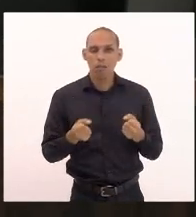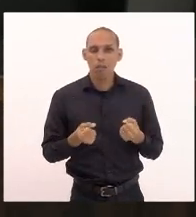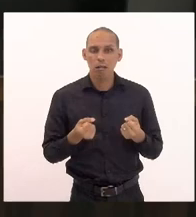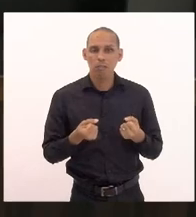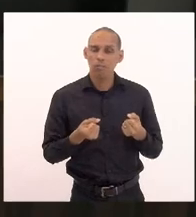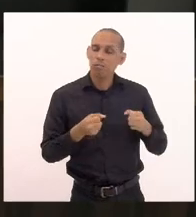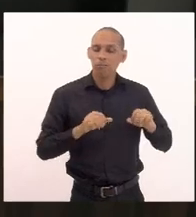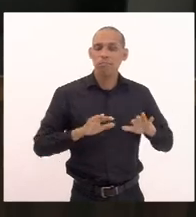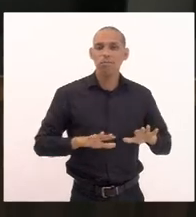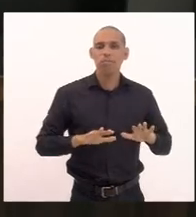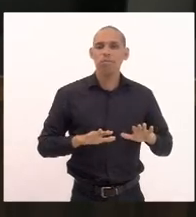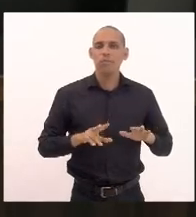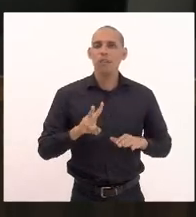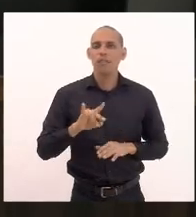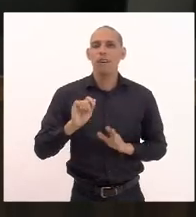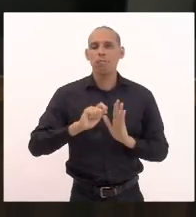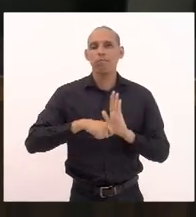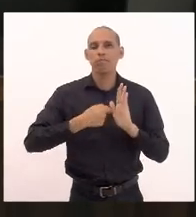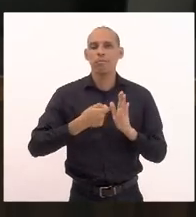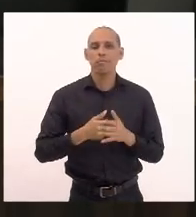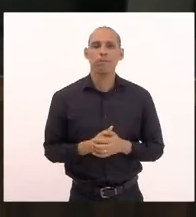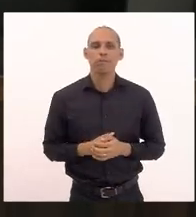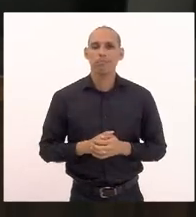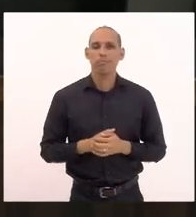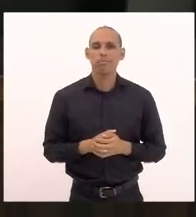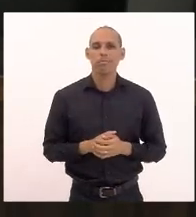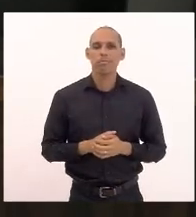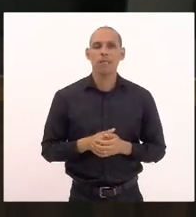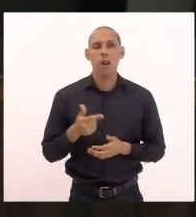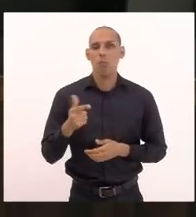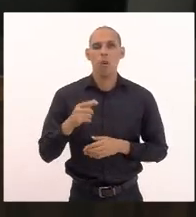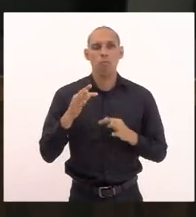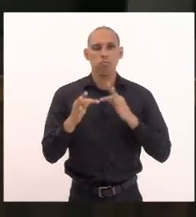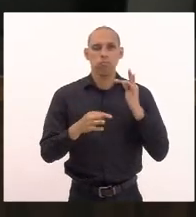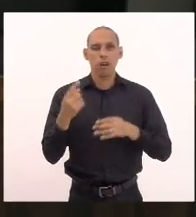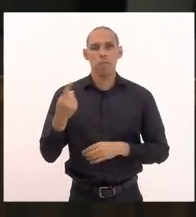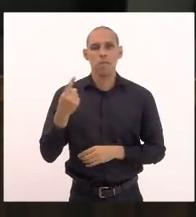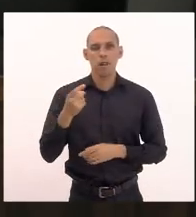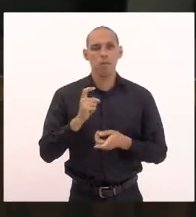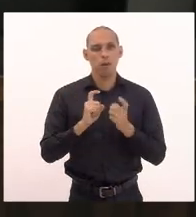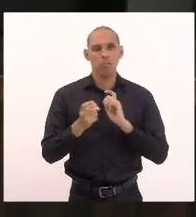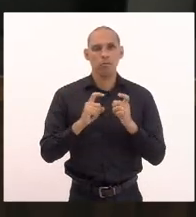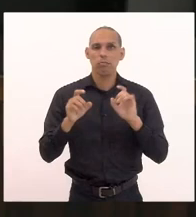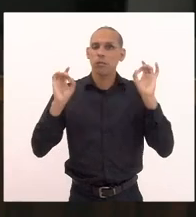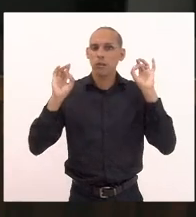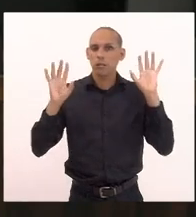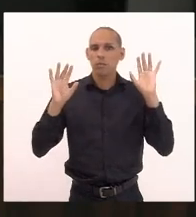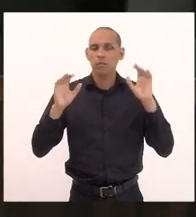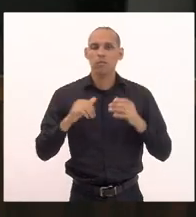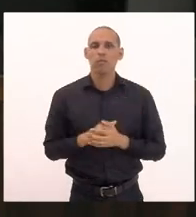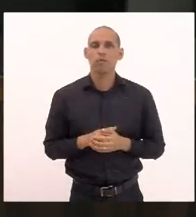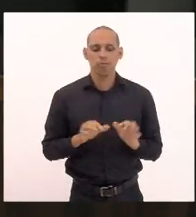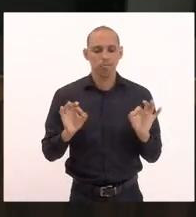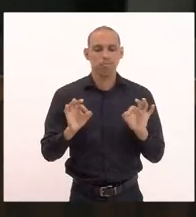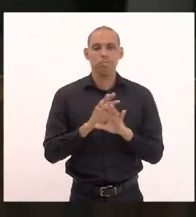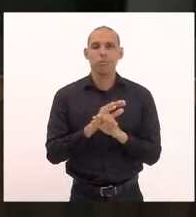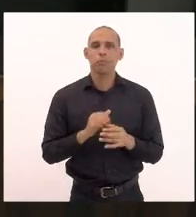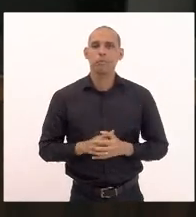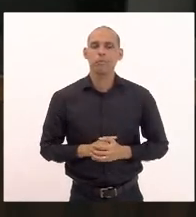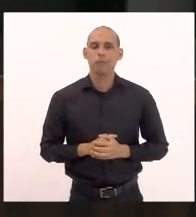como estão aprovados, vai a autógrafo. Nada mais a tratar na primeira sessão extraordinária do dia, a mesma está